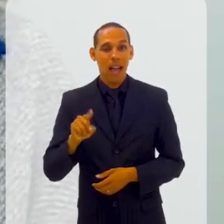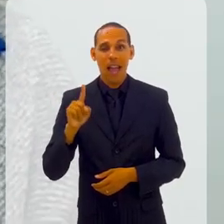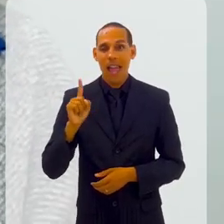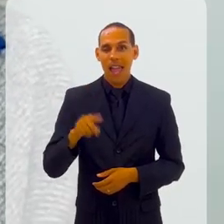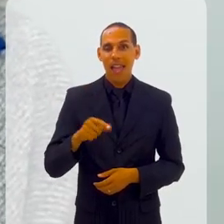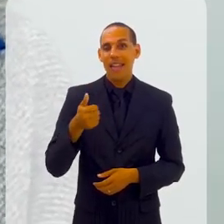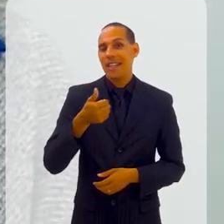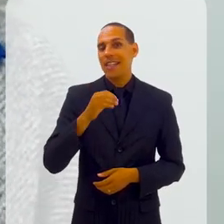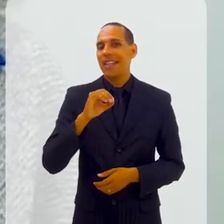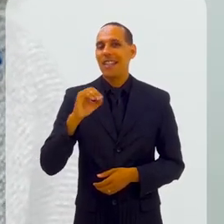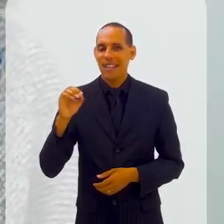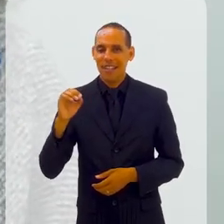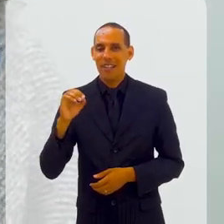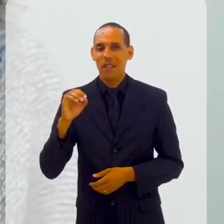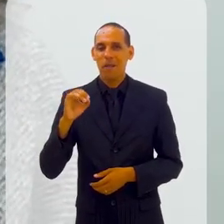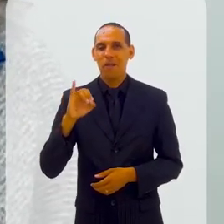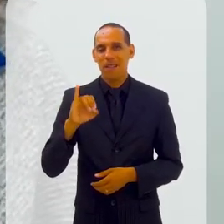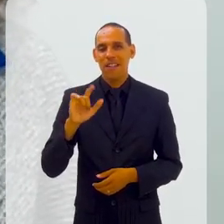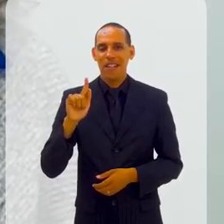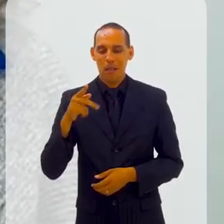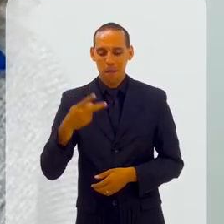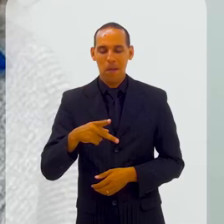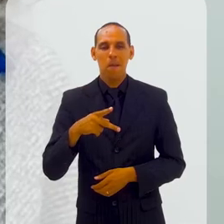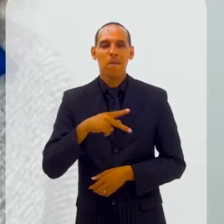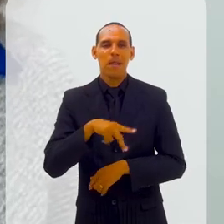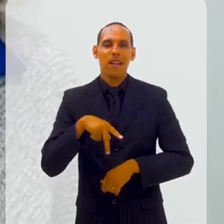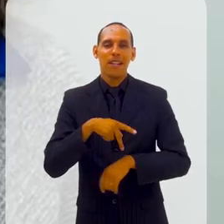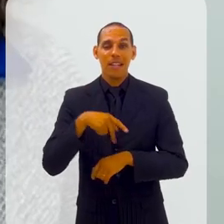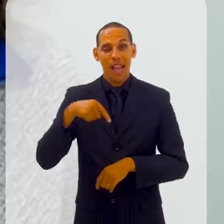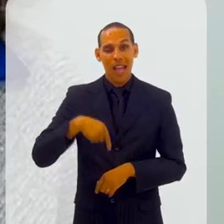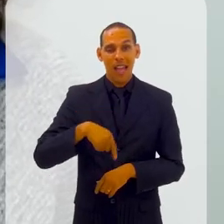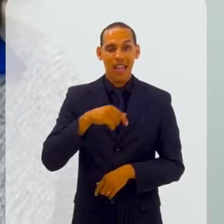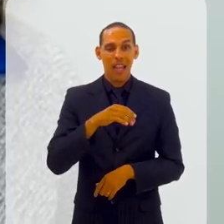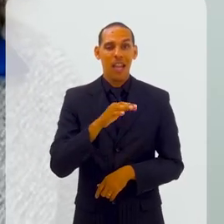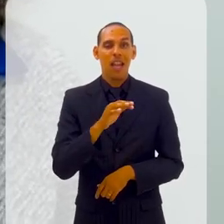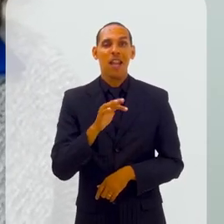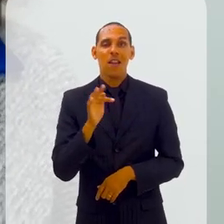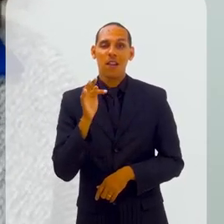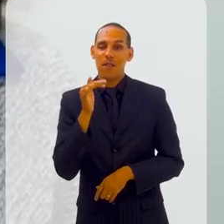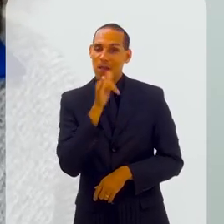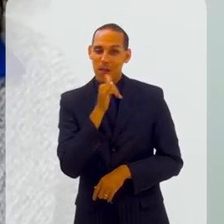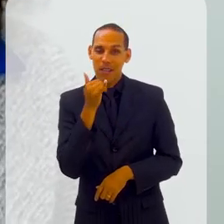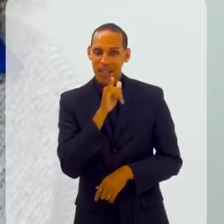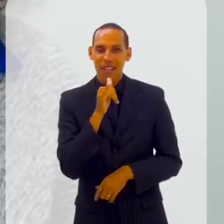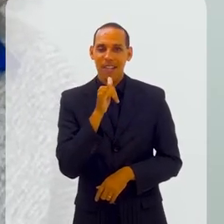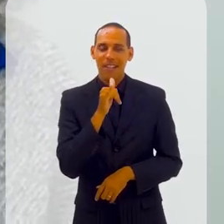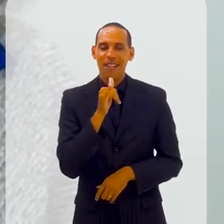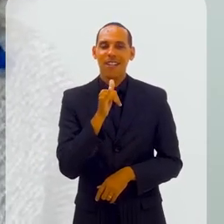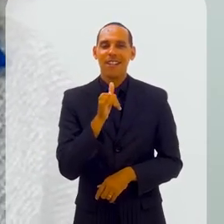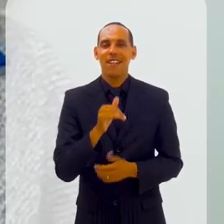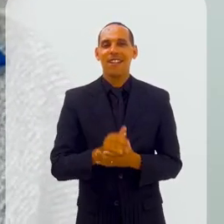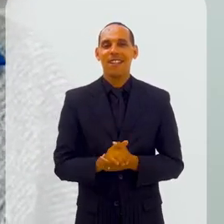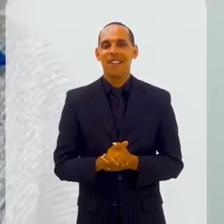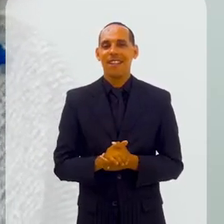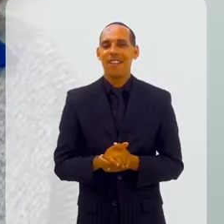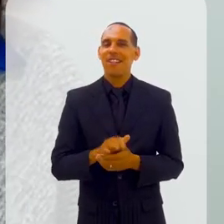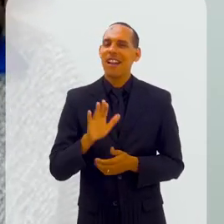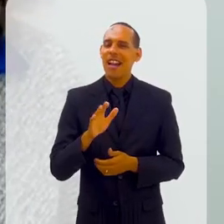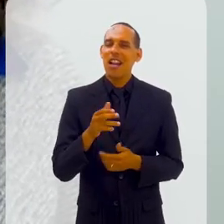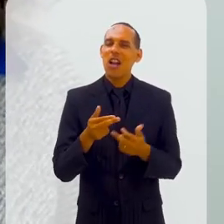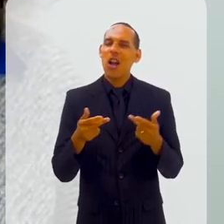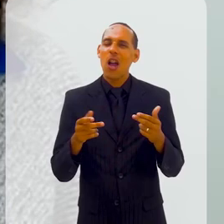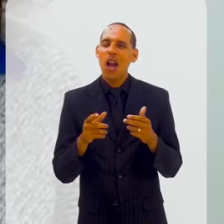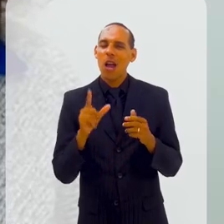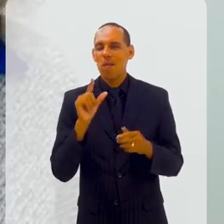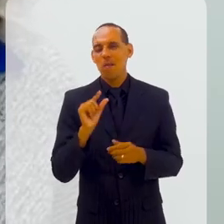centésimo dia do país é que aqui no nosso território território Fluminense a respeito das pequenas